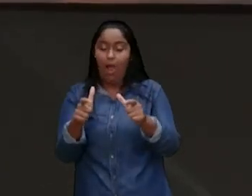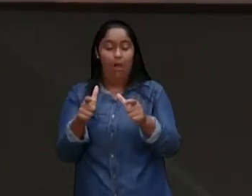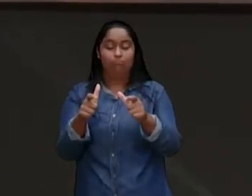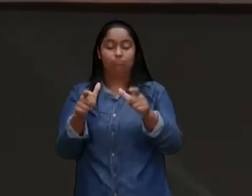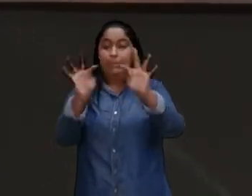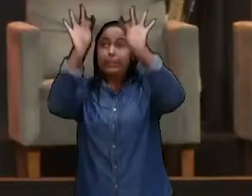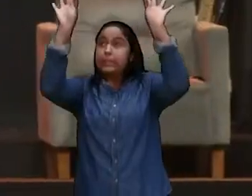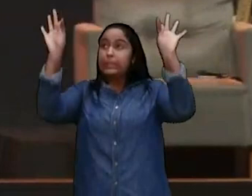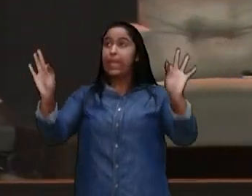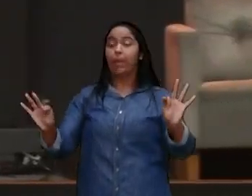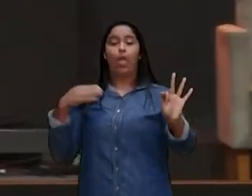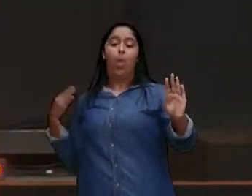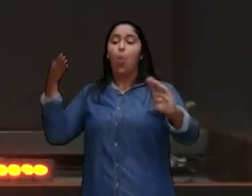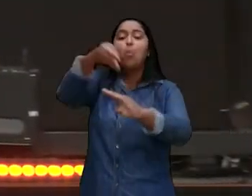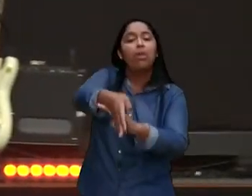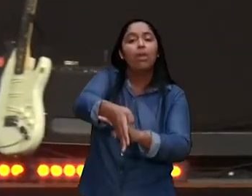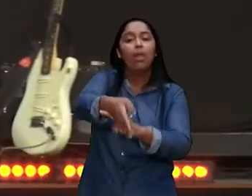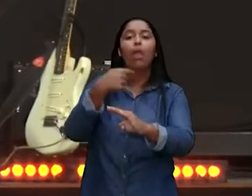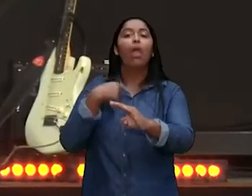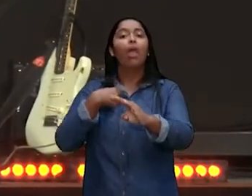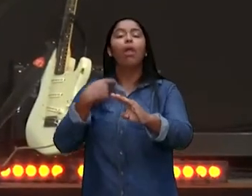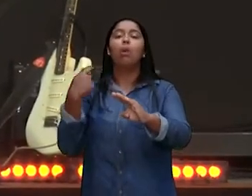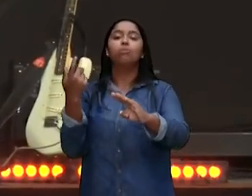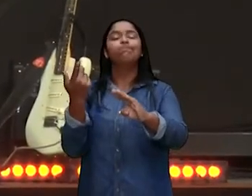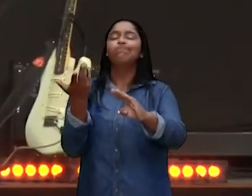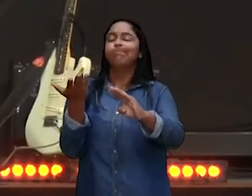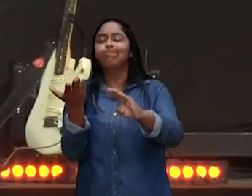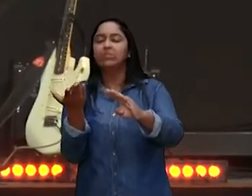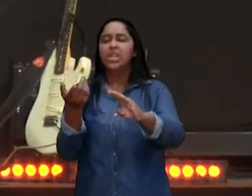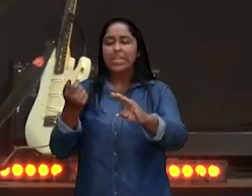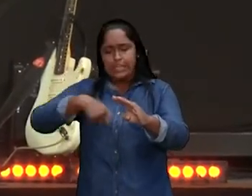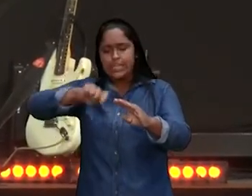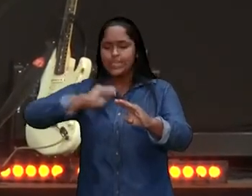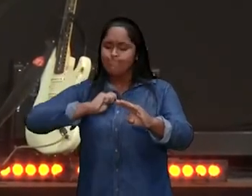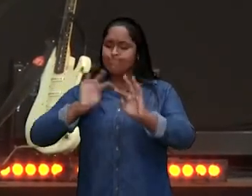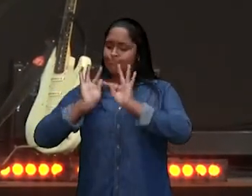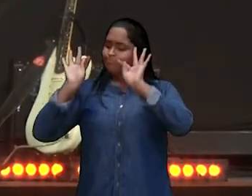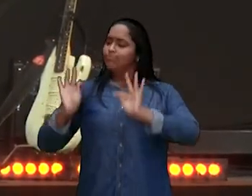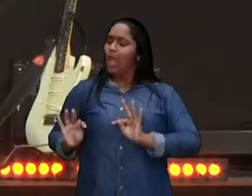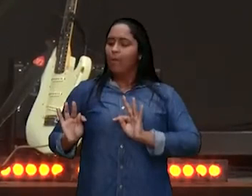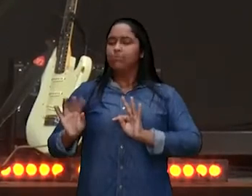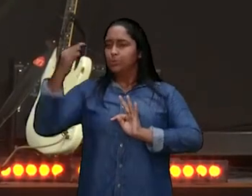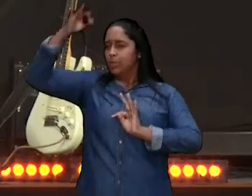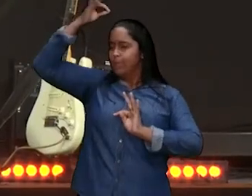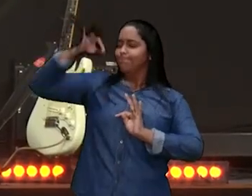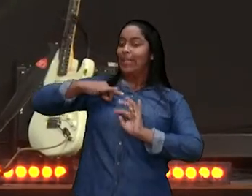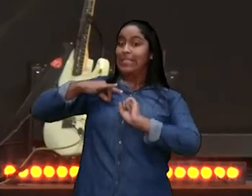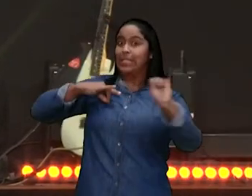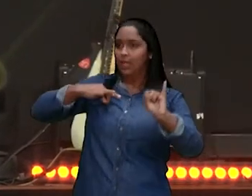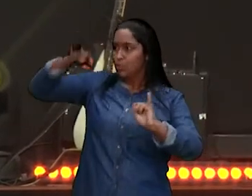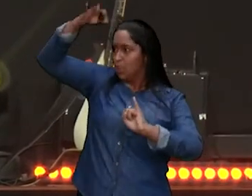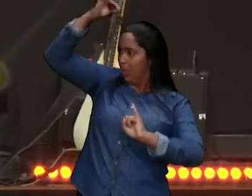e eu sou o tempo a qualquer lugar eu deveria levar é a cura a transformação